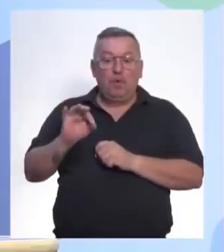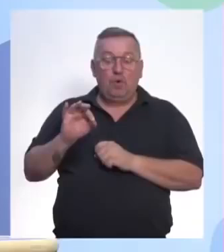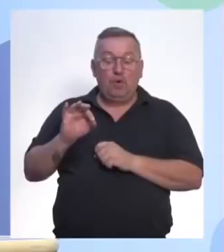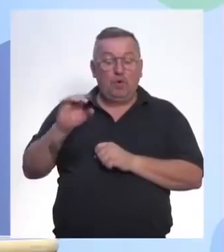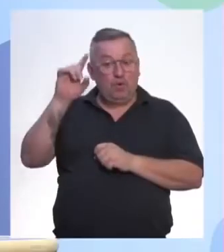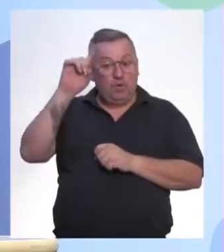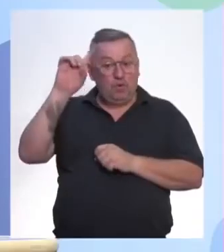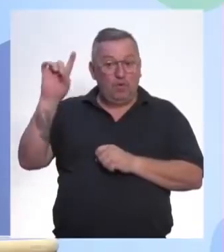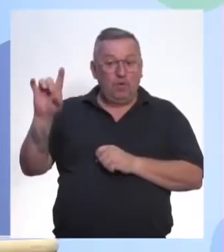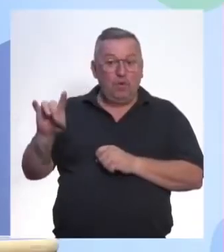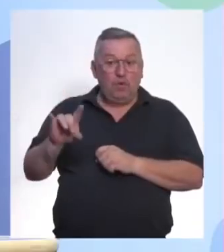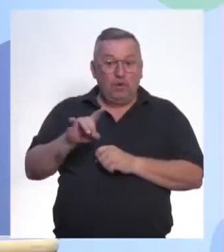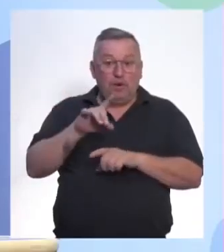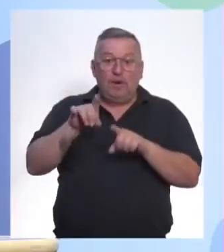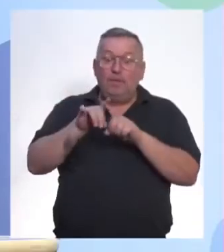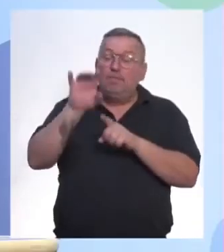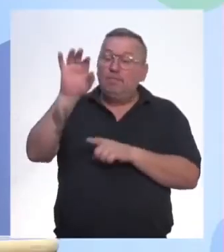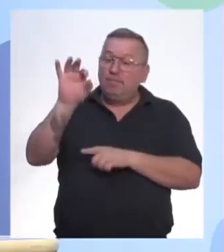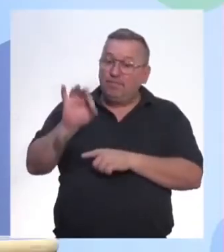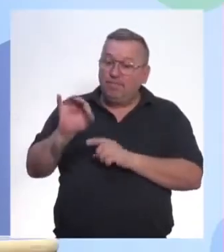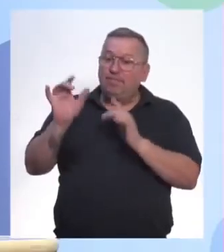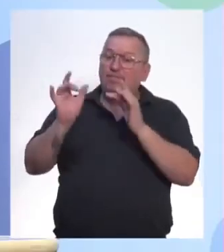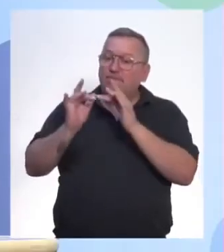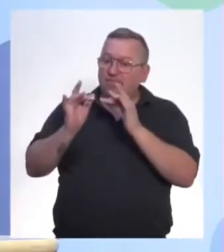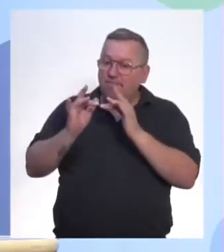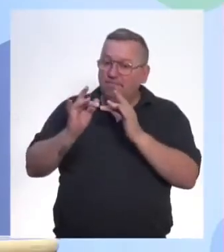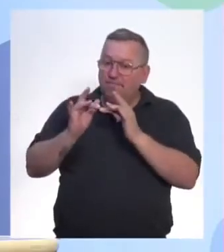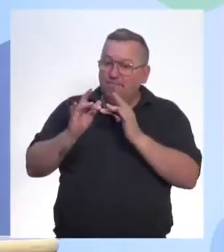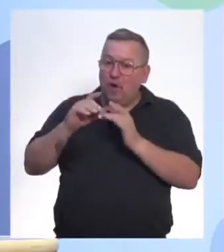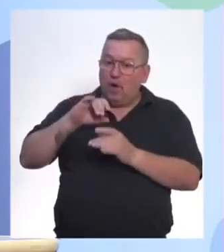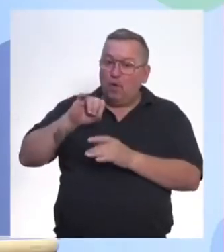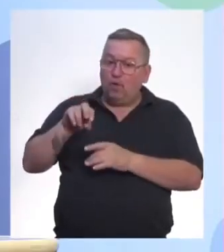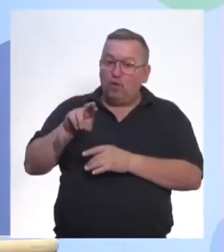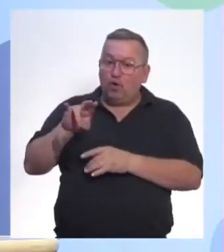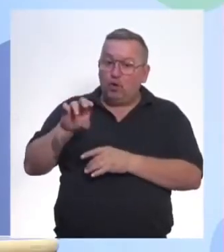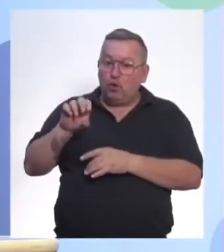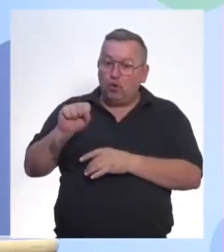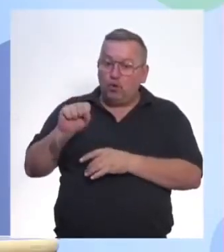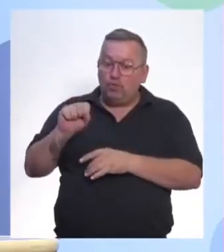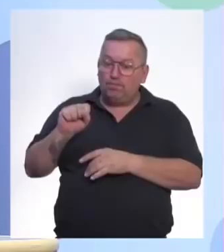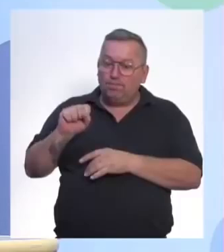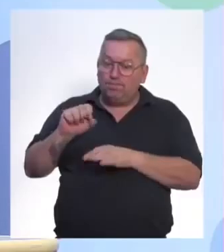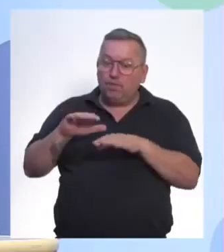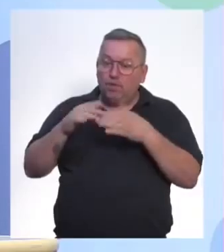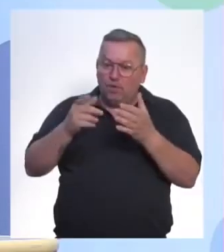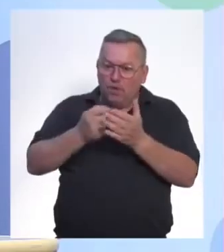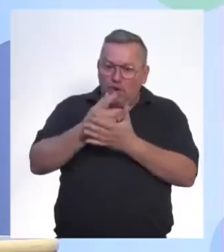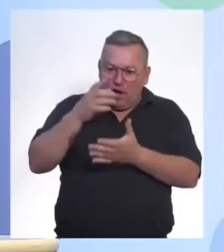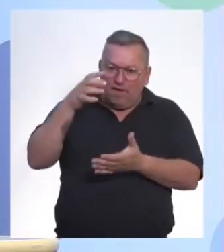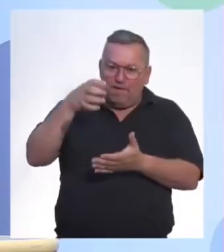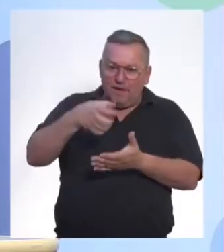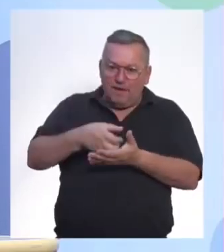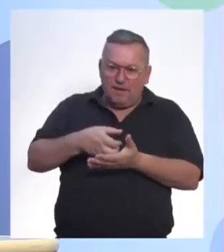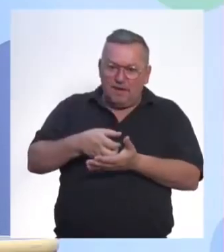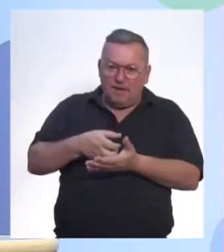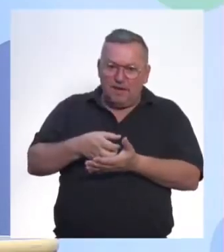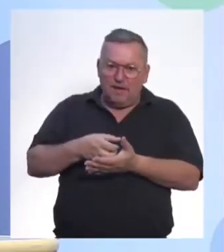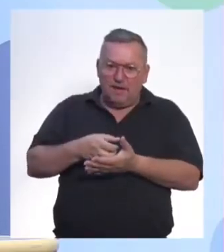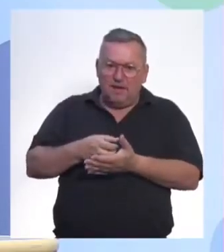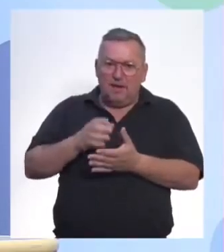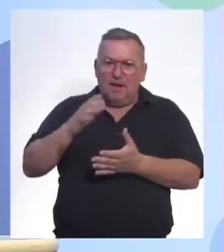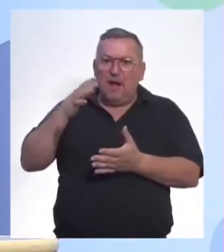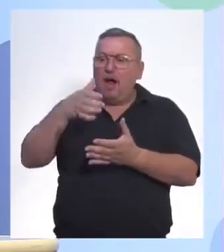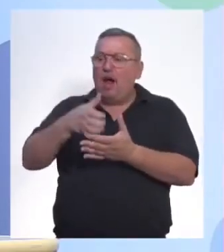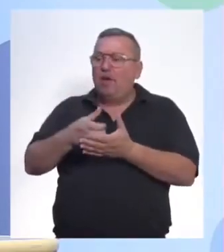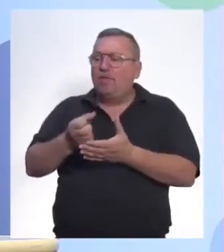nosso dia a dia, a porcentagem relacionada aos juros, Sim. Quando você vai fazer até uma compra à vista. À